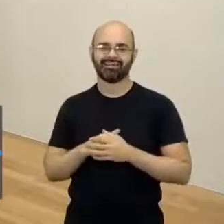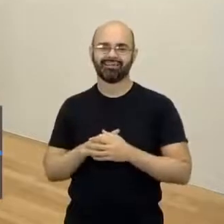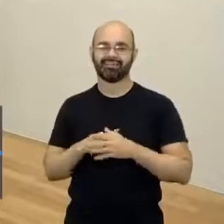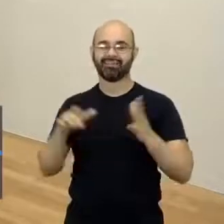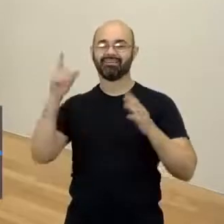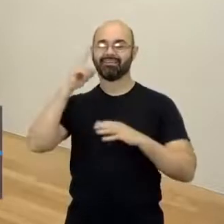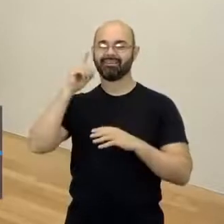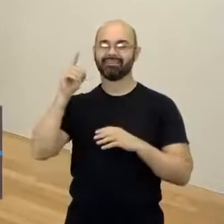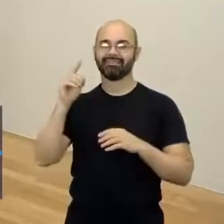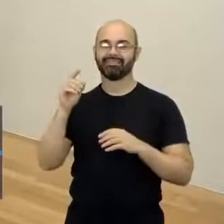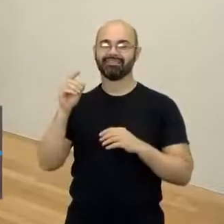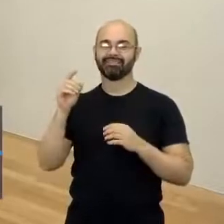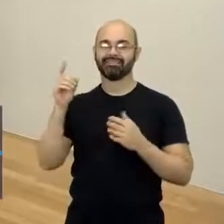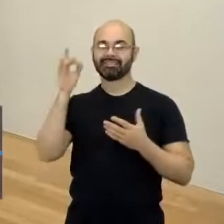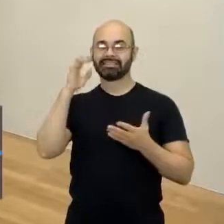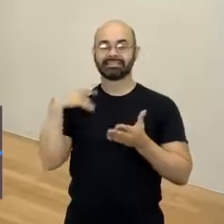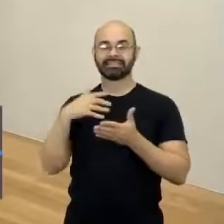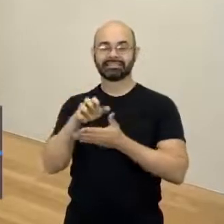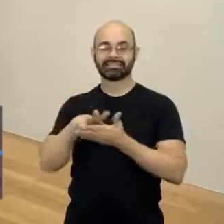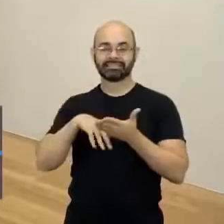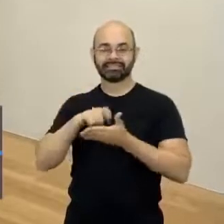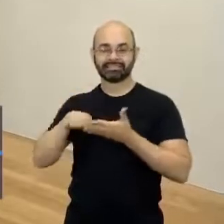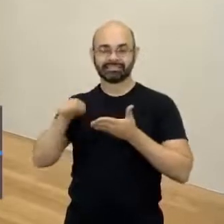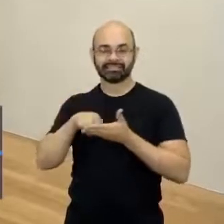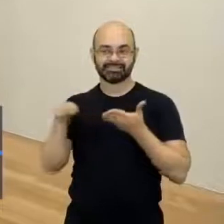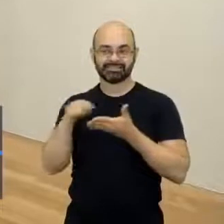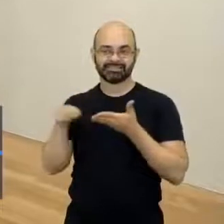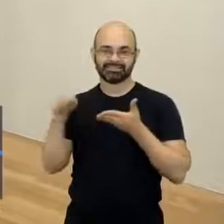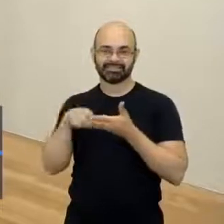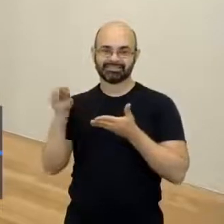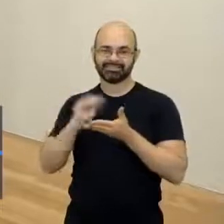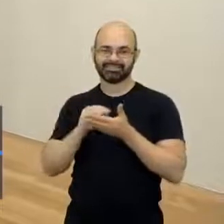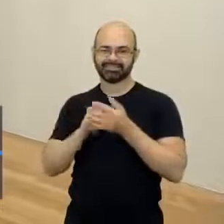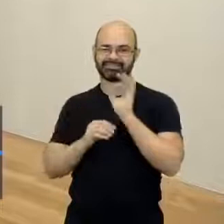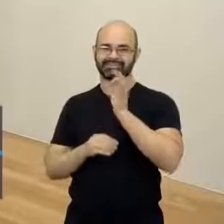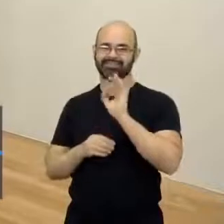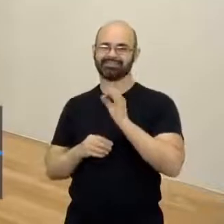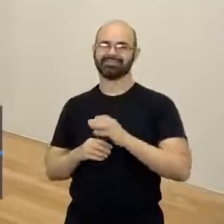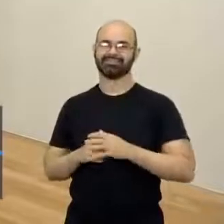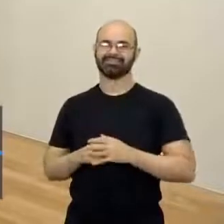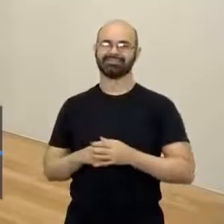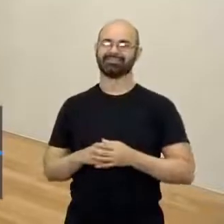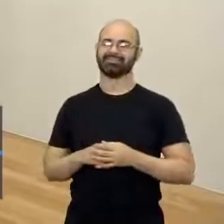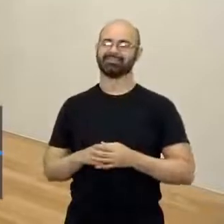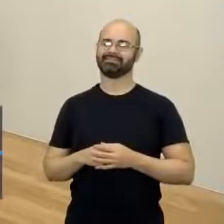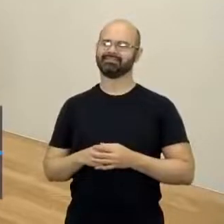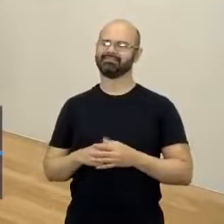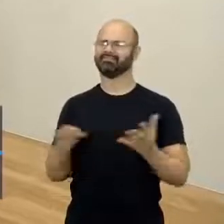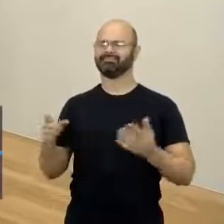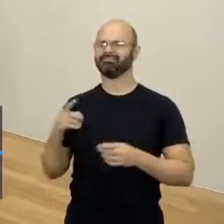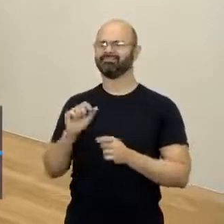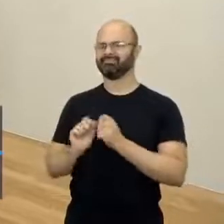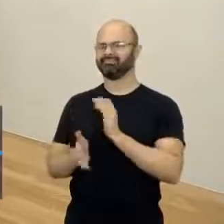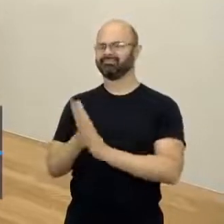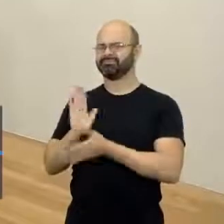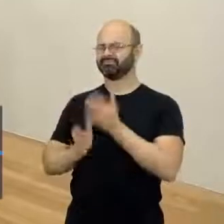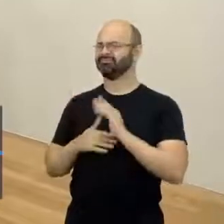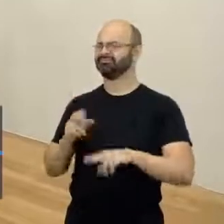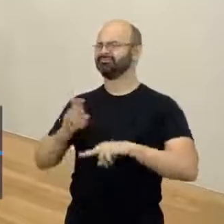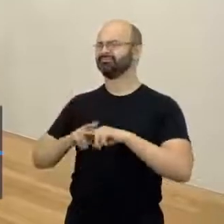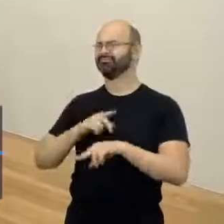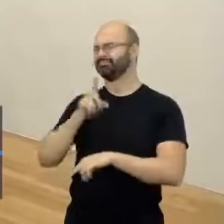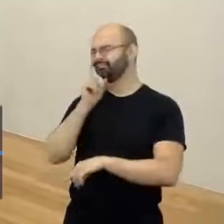Anderson, vamos fazer o dever de casa. Tarefas. Troca. Anderson, não vamos fazer nada. Vamos sentar e ficar